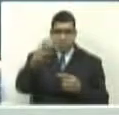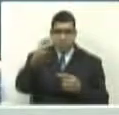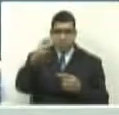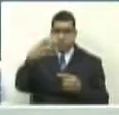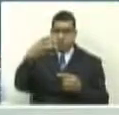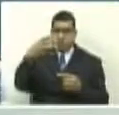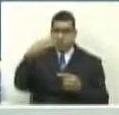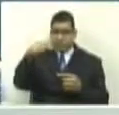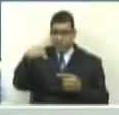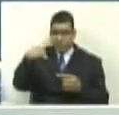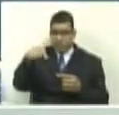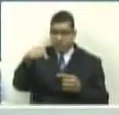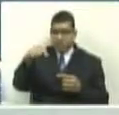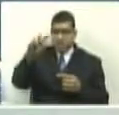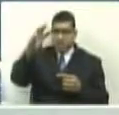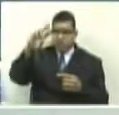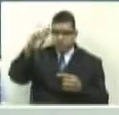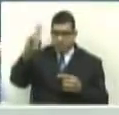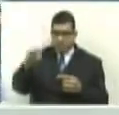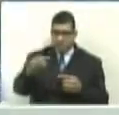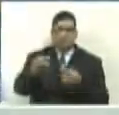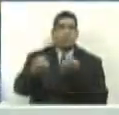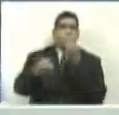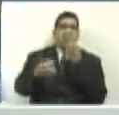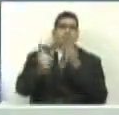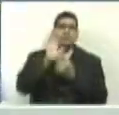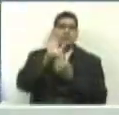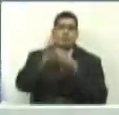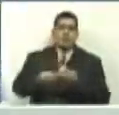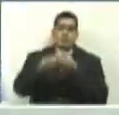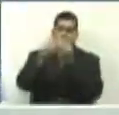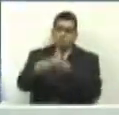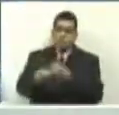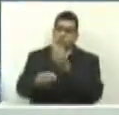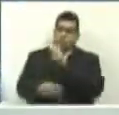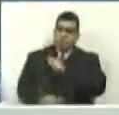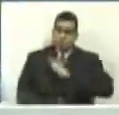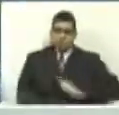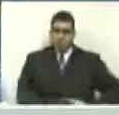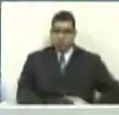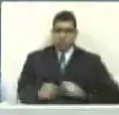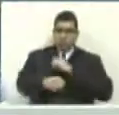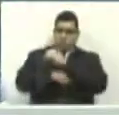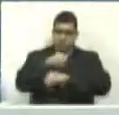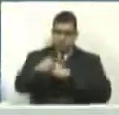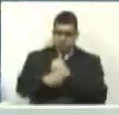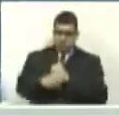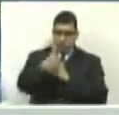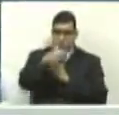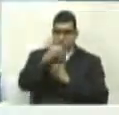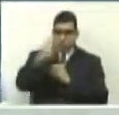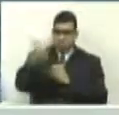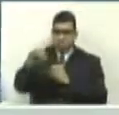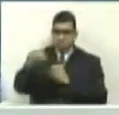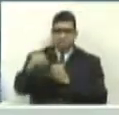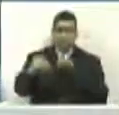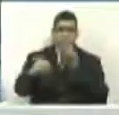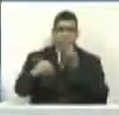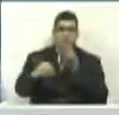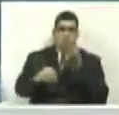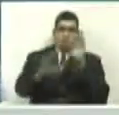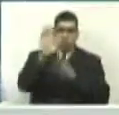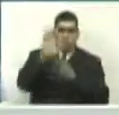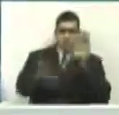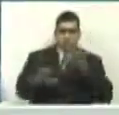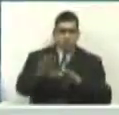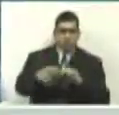3.054.647.000 reais. E entregou o governo em 2010 com uma receita